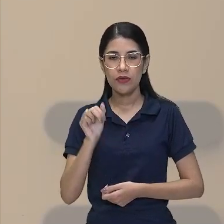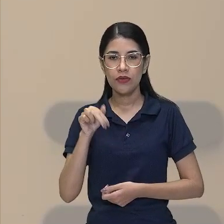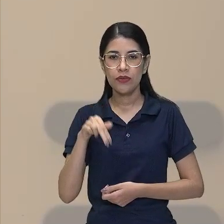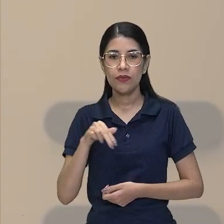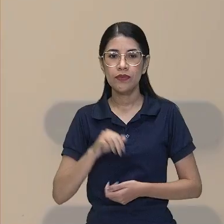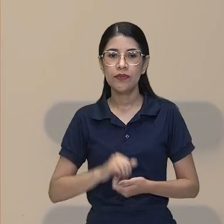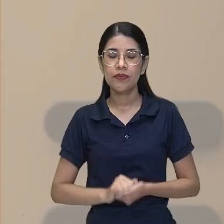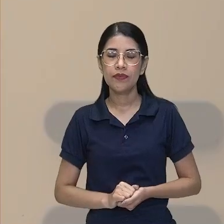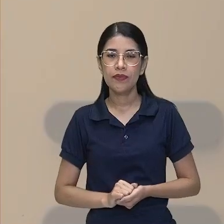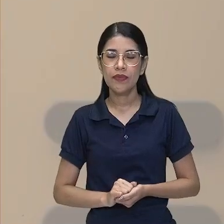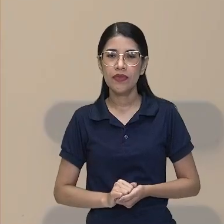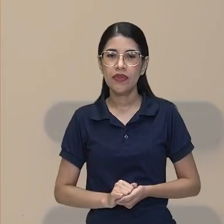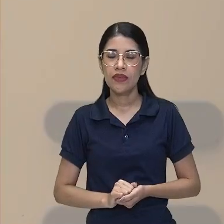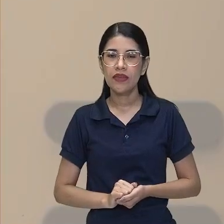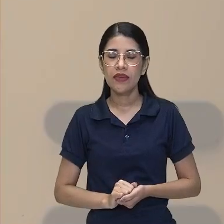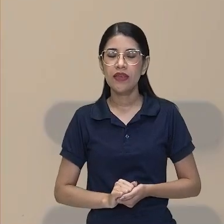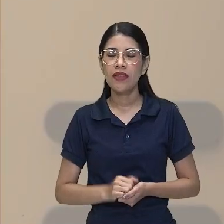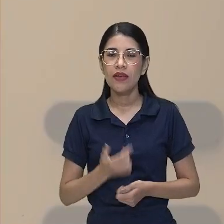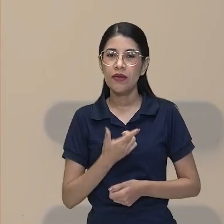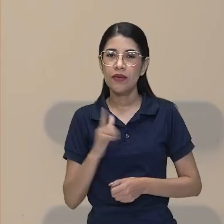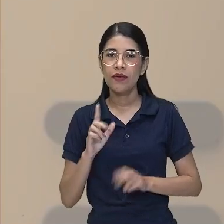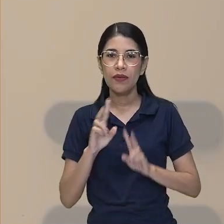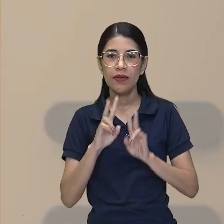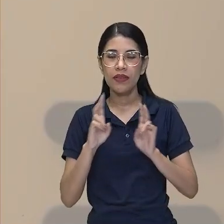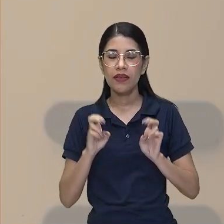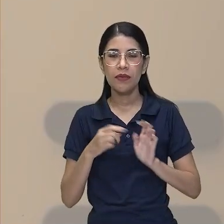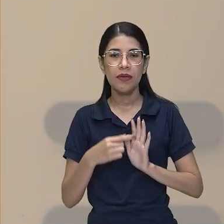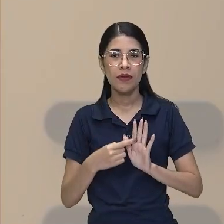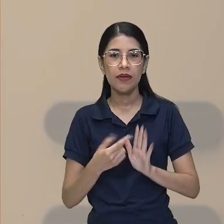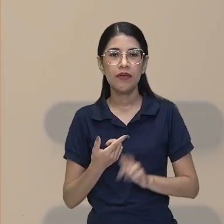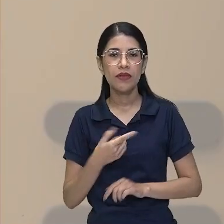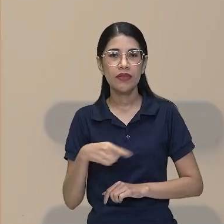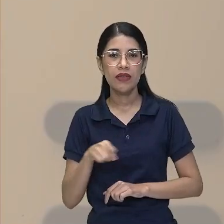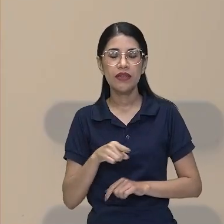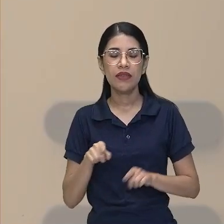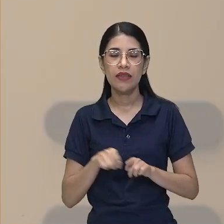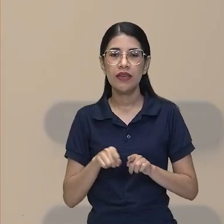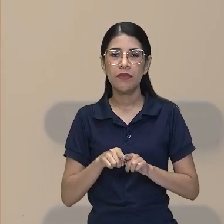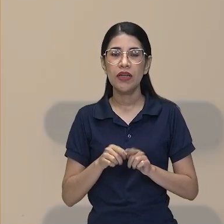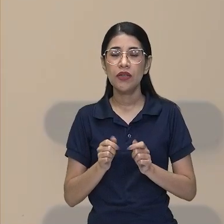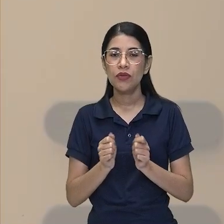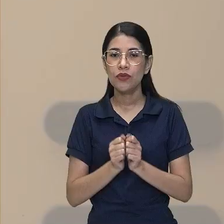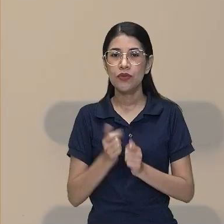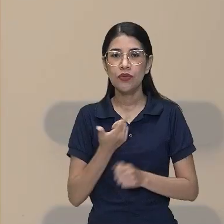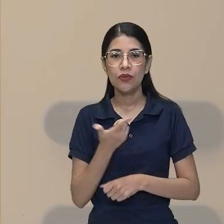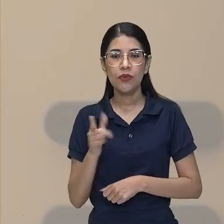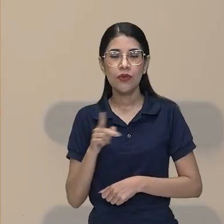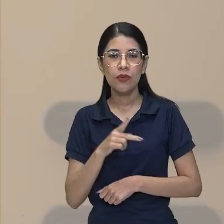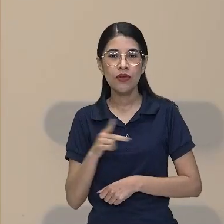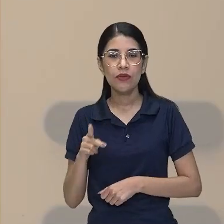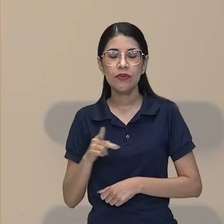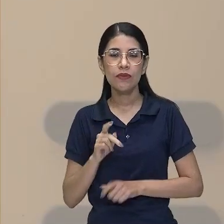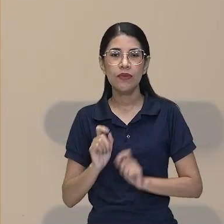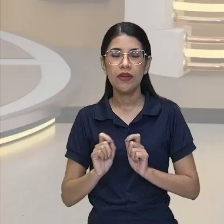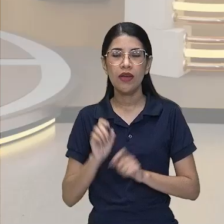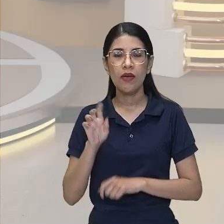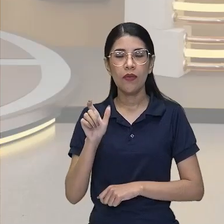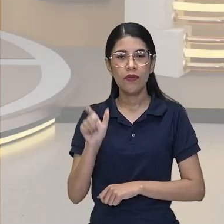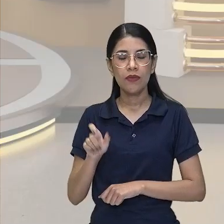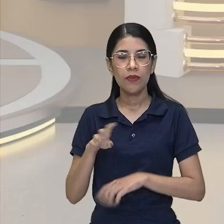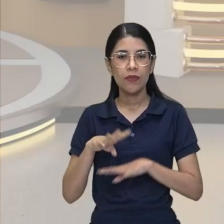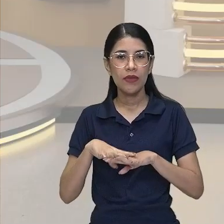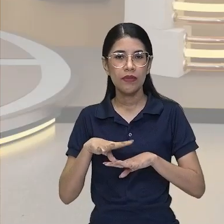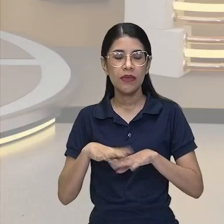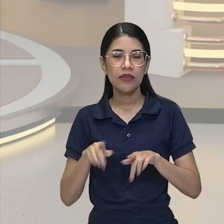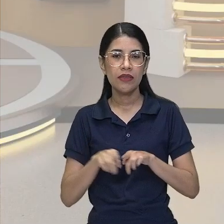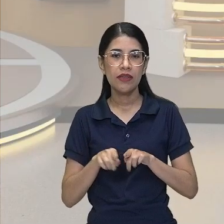temos aqui mais um tema para apresentar para vocês. E, claro, eu não estou sozinho, eu estou na companhia aqui de outro professor de Matemática, não é isso?